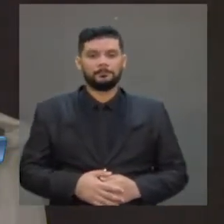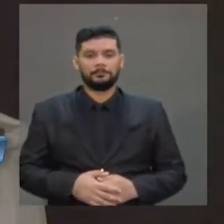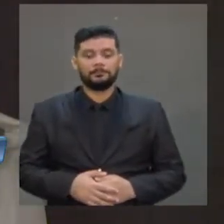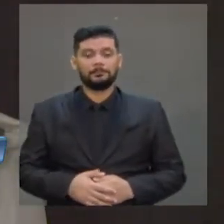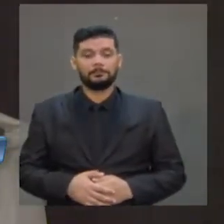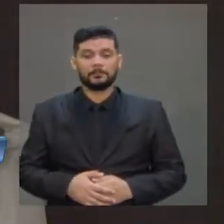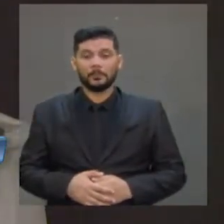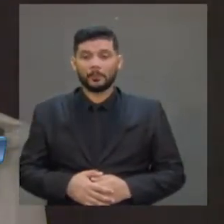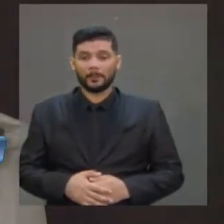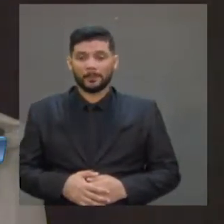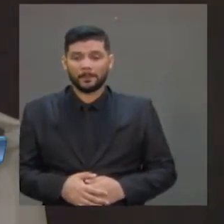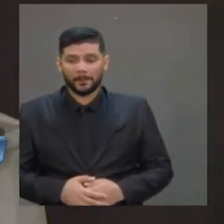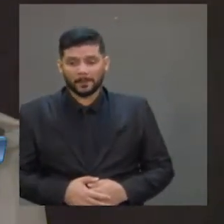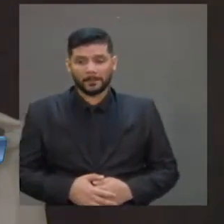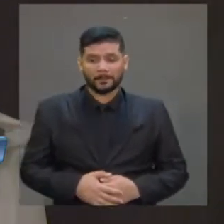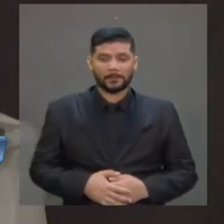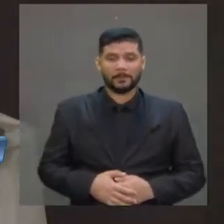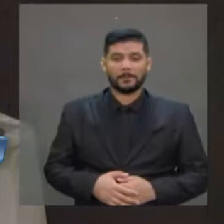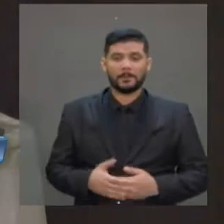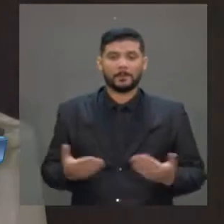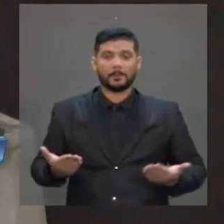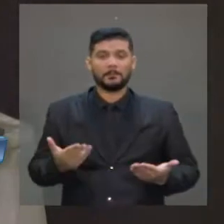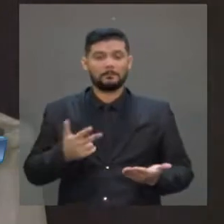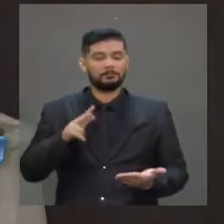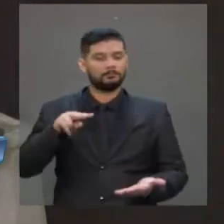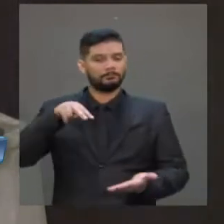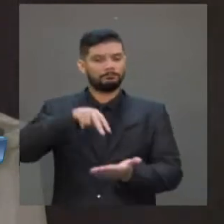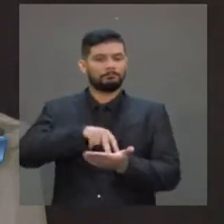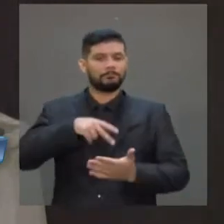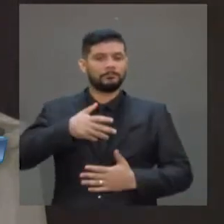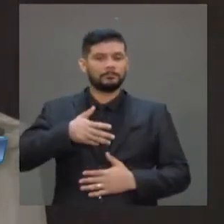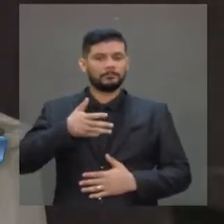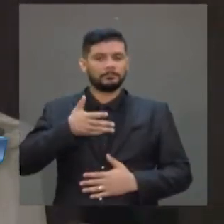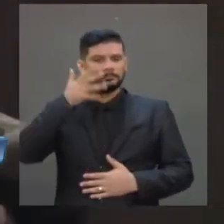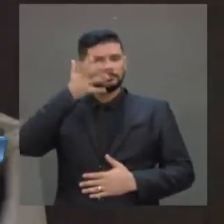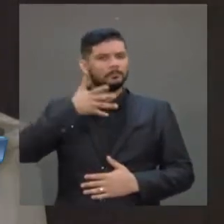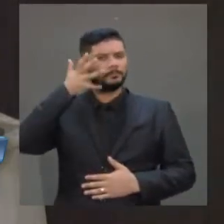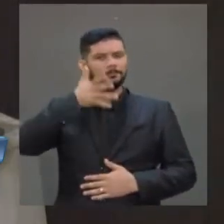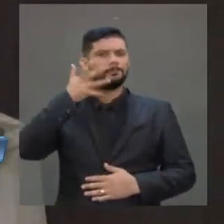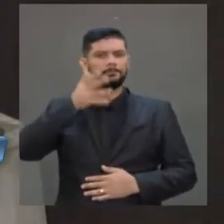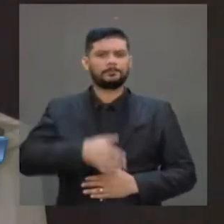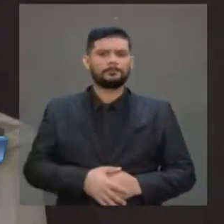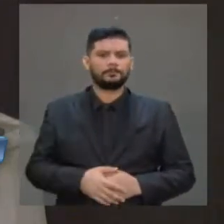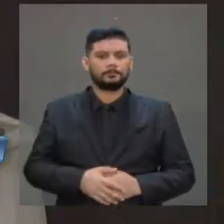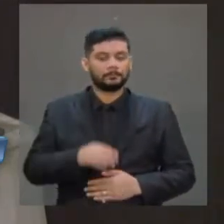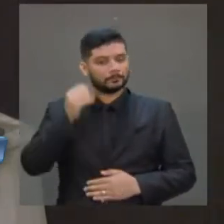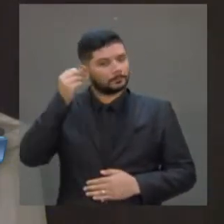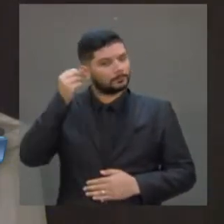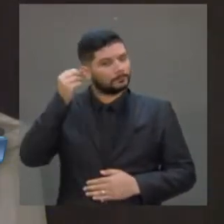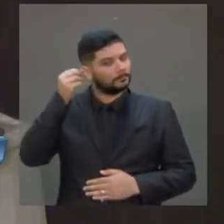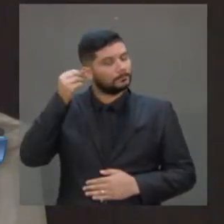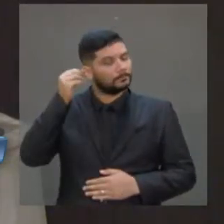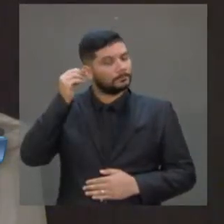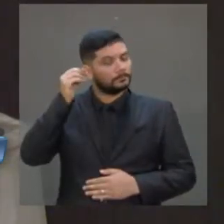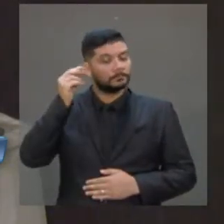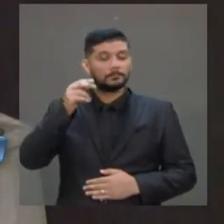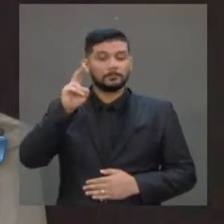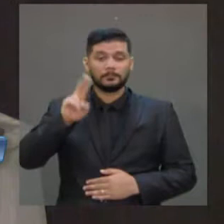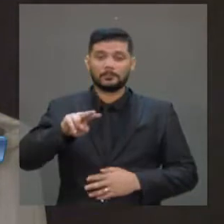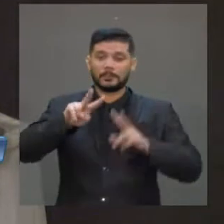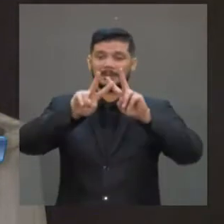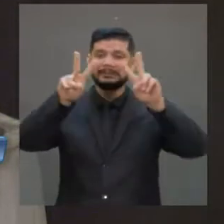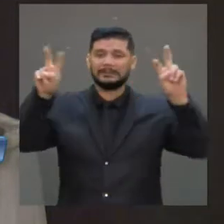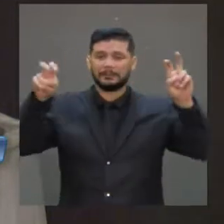O que me traz à tribuna, na verdade, o que me faz voltar à tribuna, é um tema que eu tenho